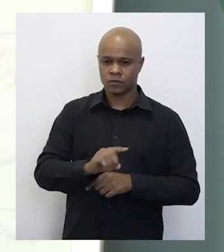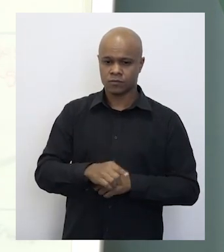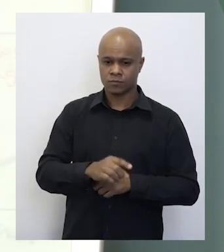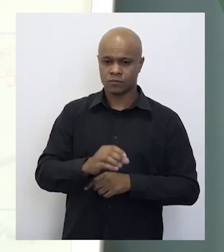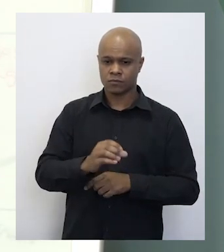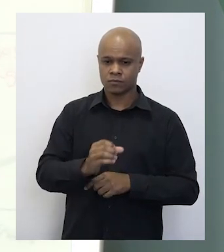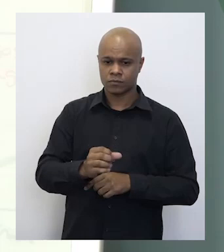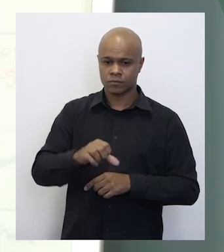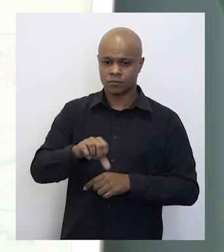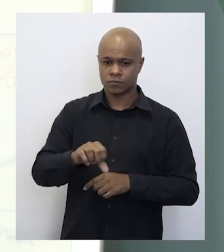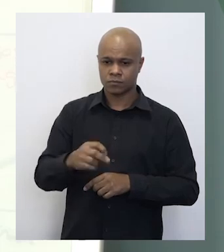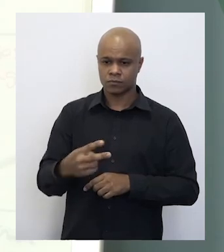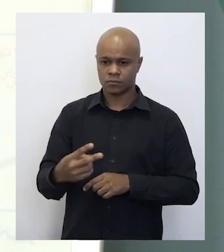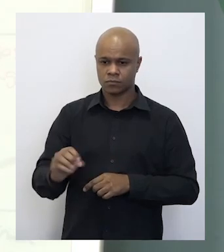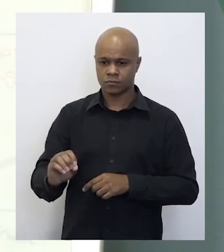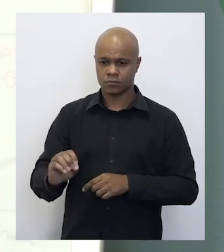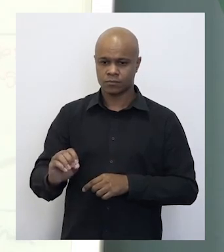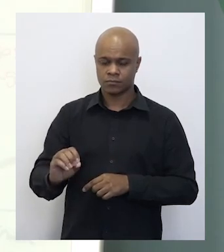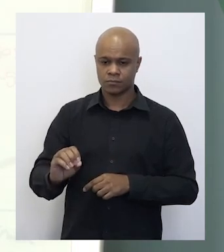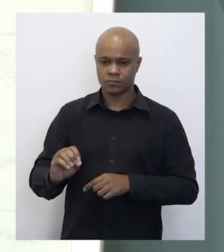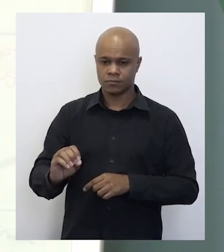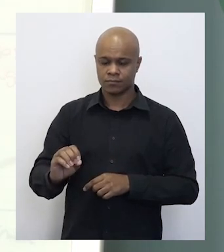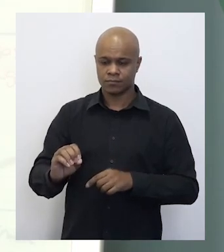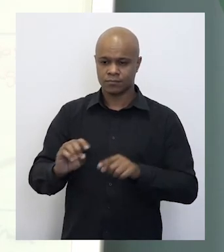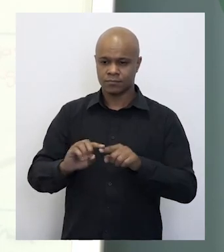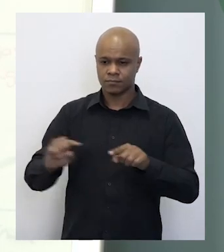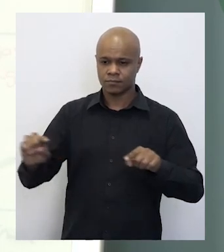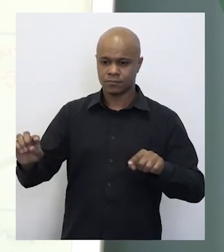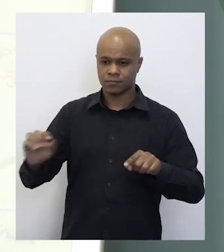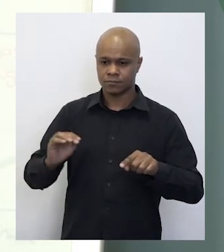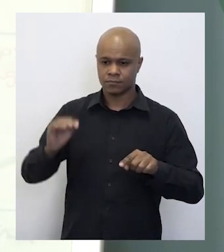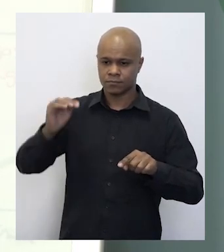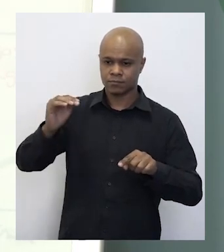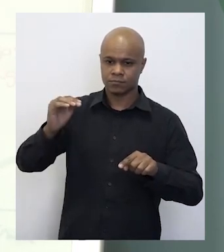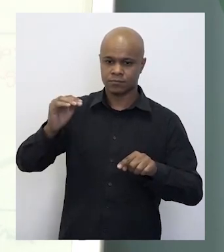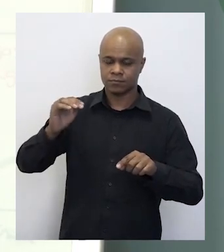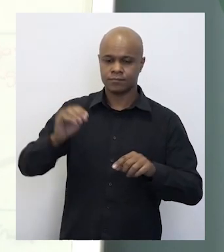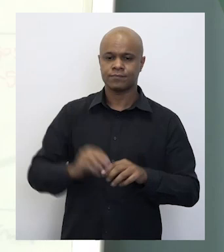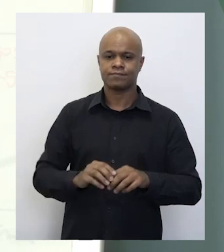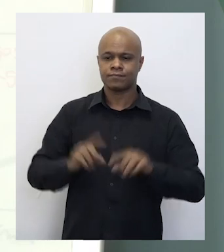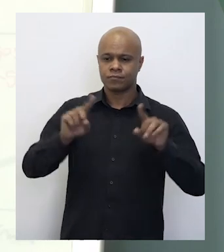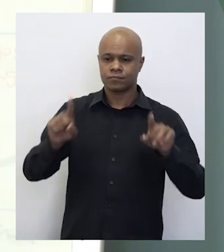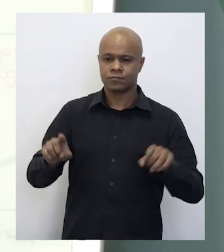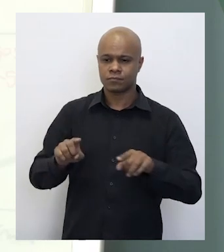0,0920, ok? Quem vai em cima? Concentração de H+. Quem é H+?